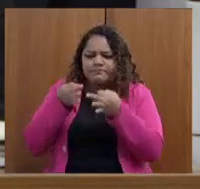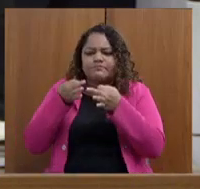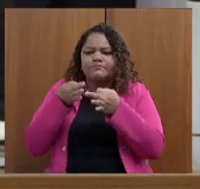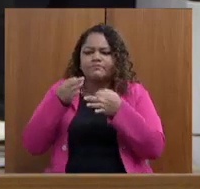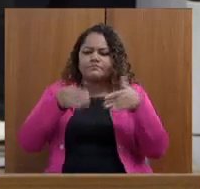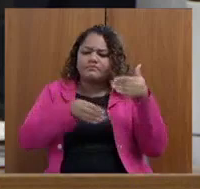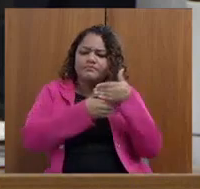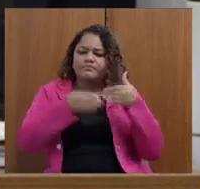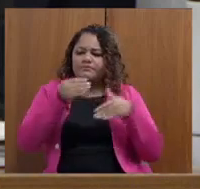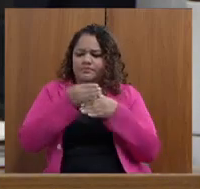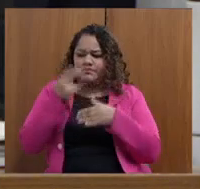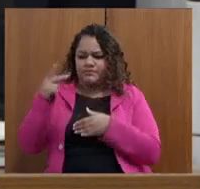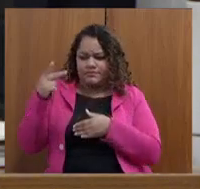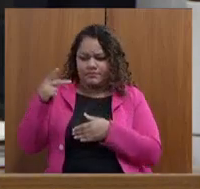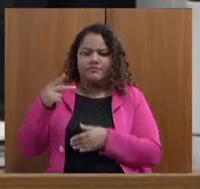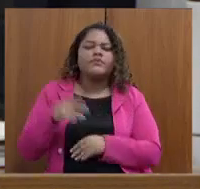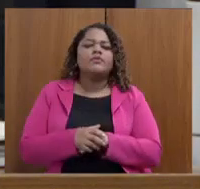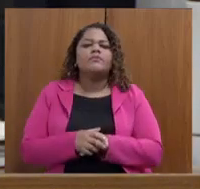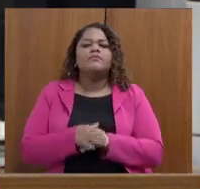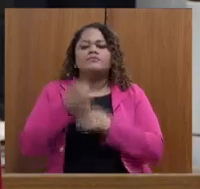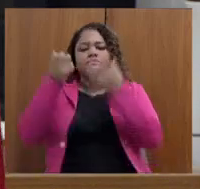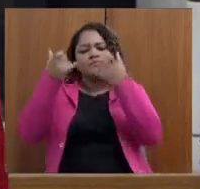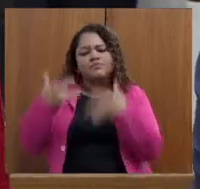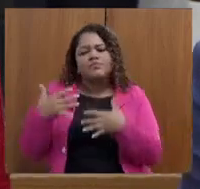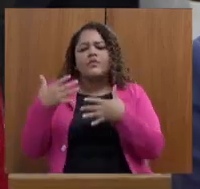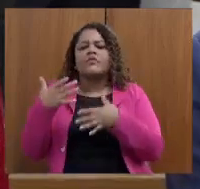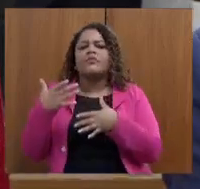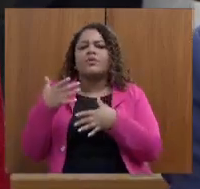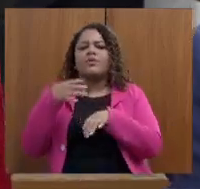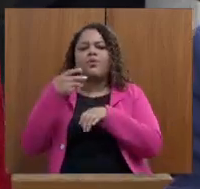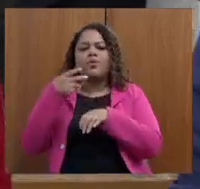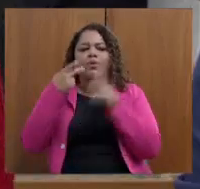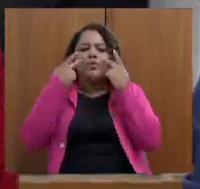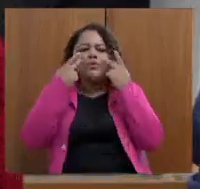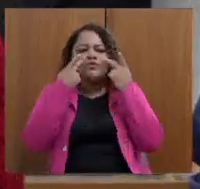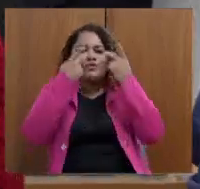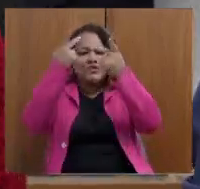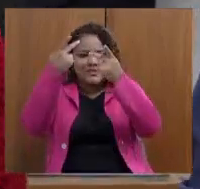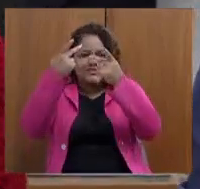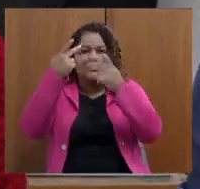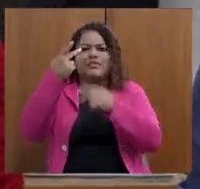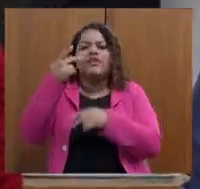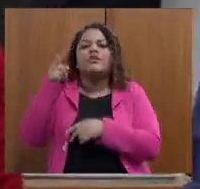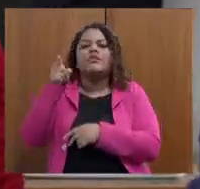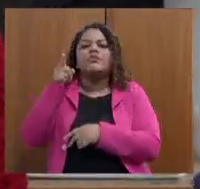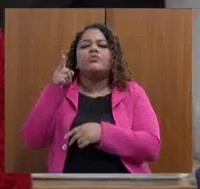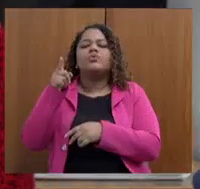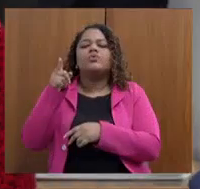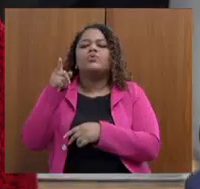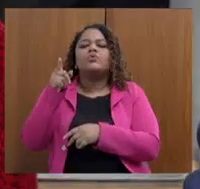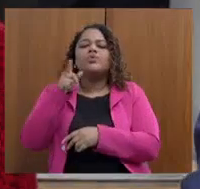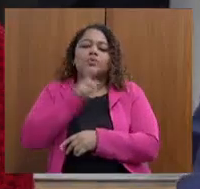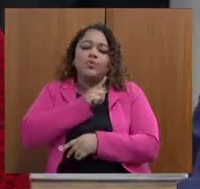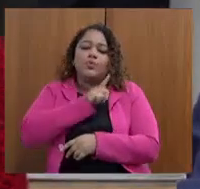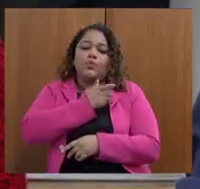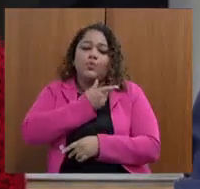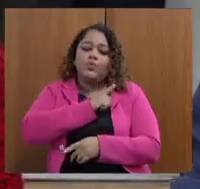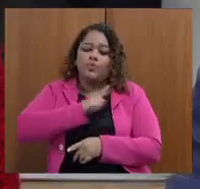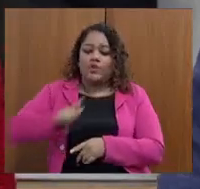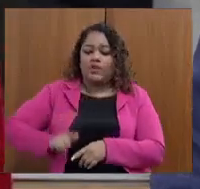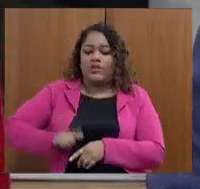o senhor disse né inclusive da visita da viagem do governador Romeu Zema aos Estados Unidos